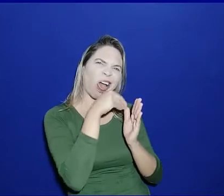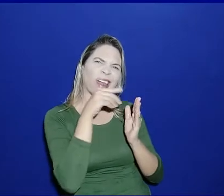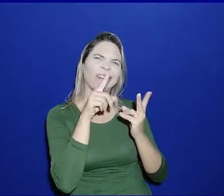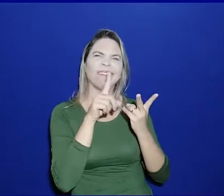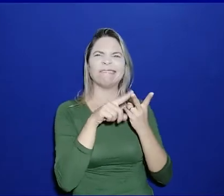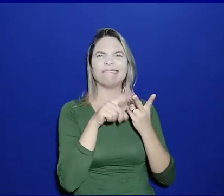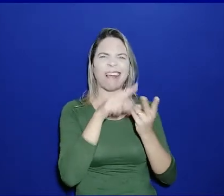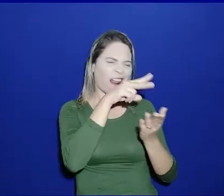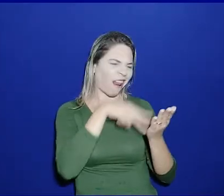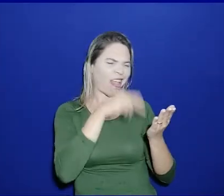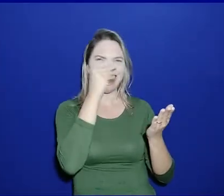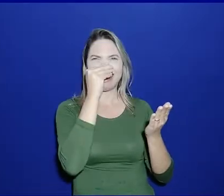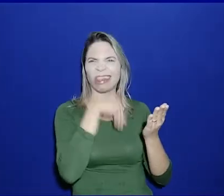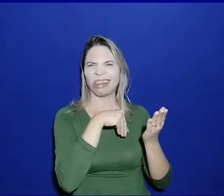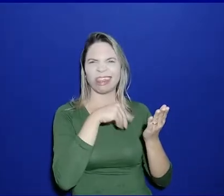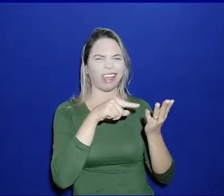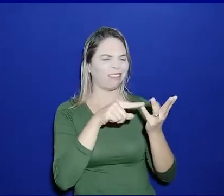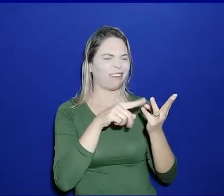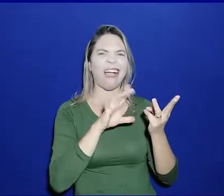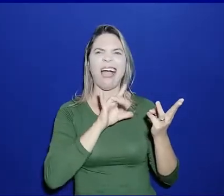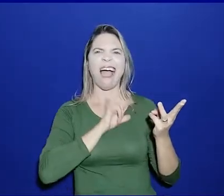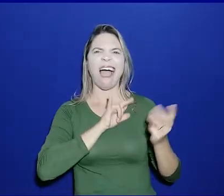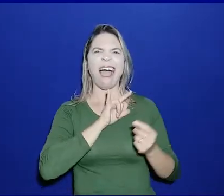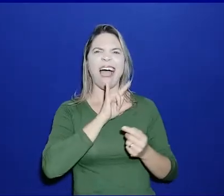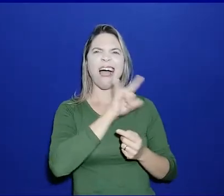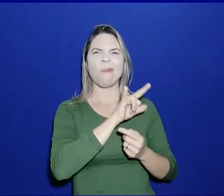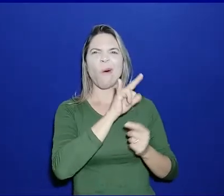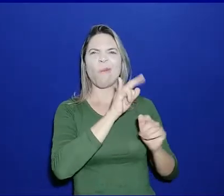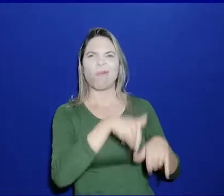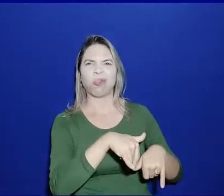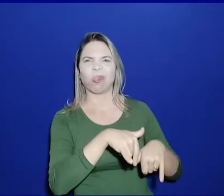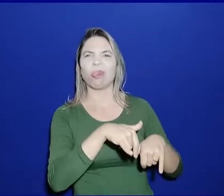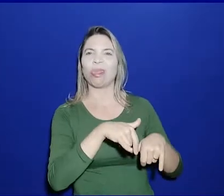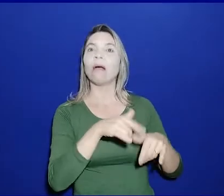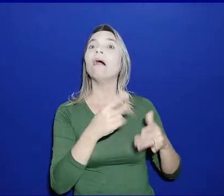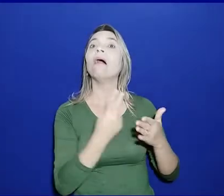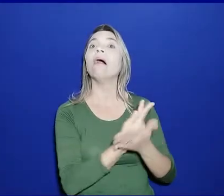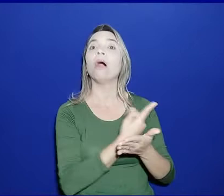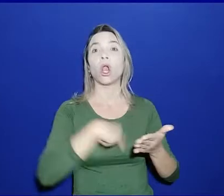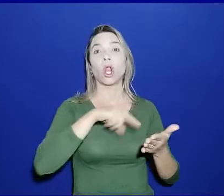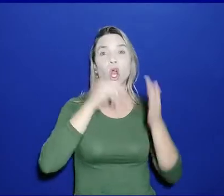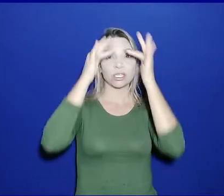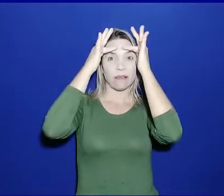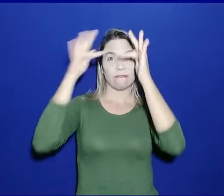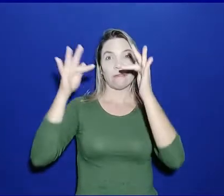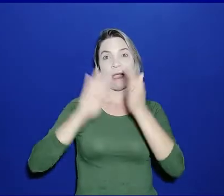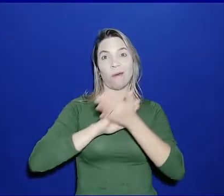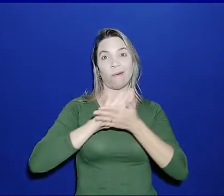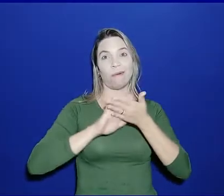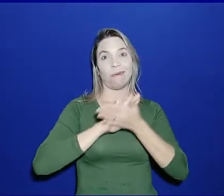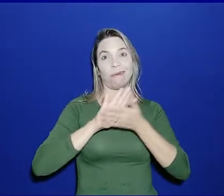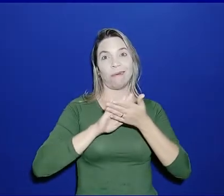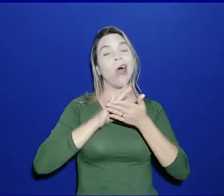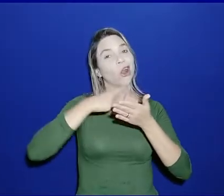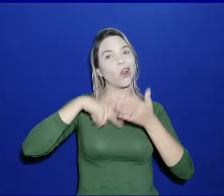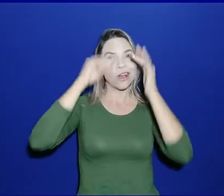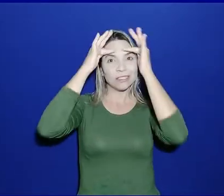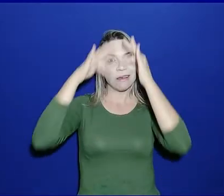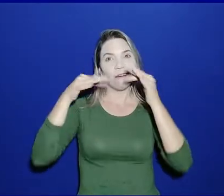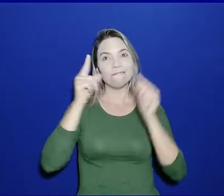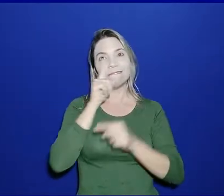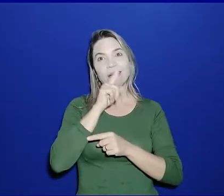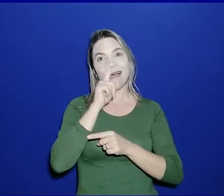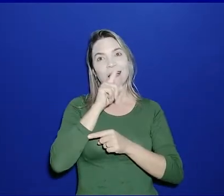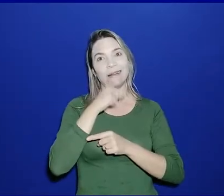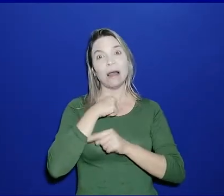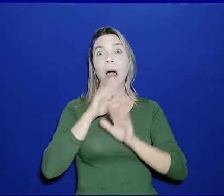testemunho, no amor. A palavra de Deus diz que isso é possível, mas diz também que de maneira nenhuma